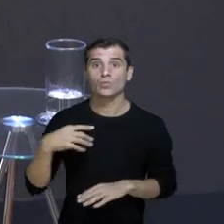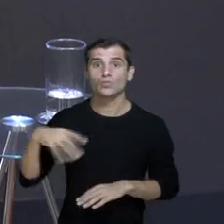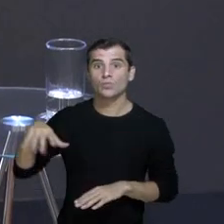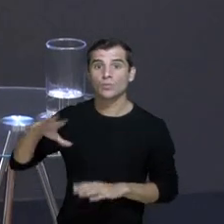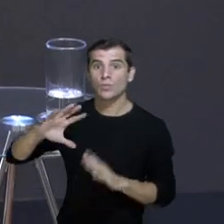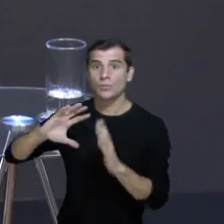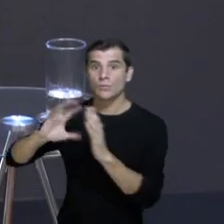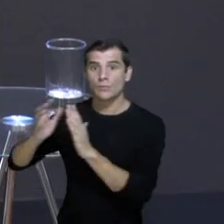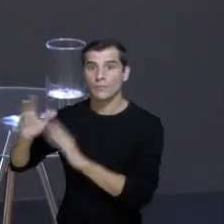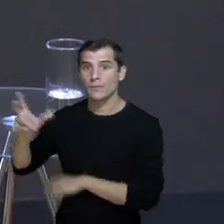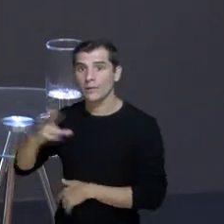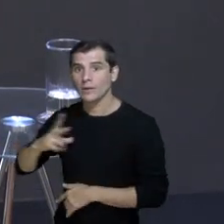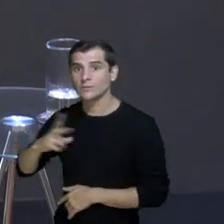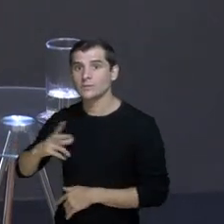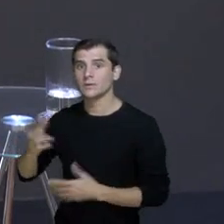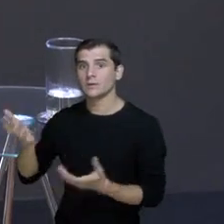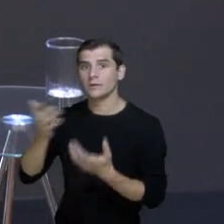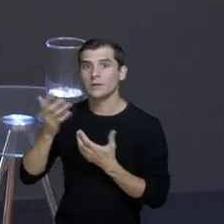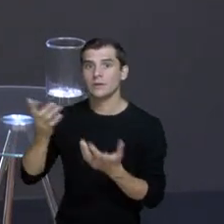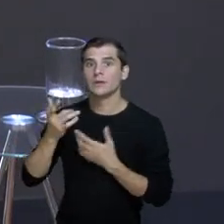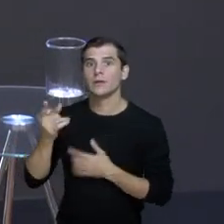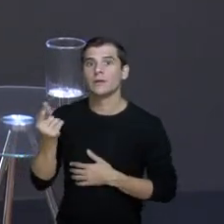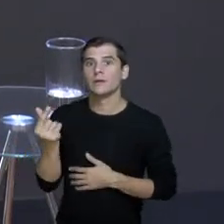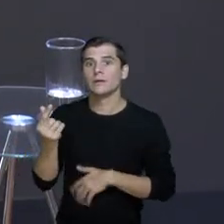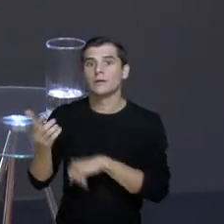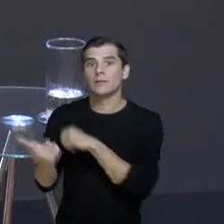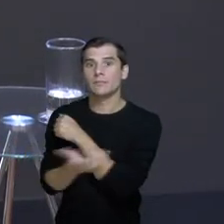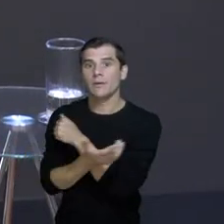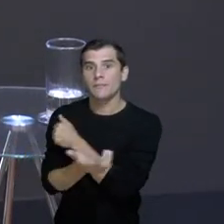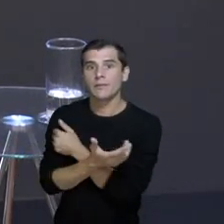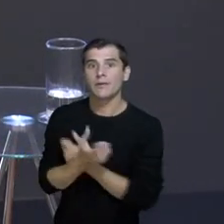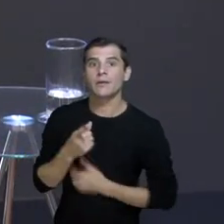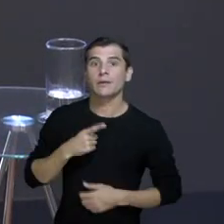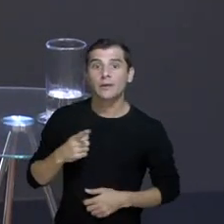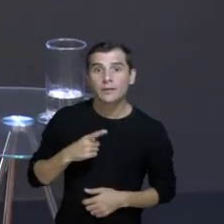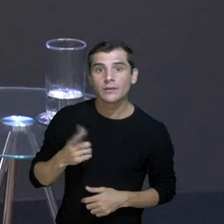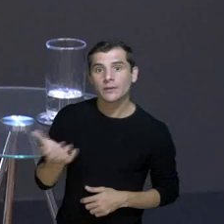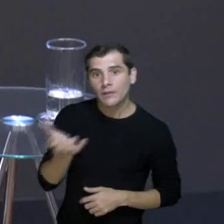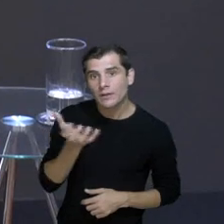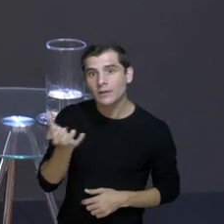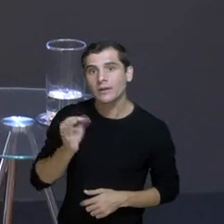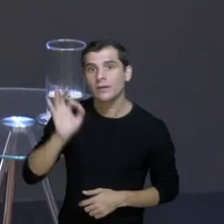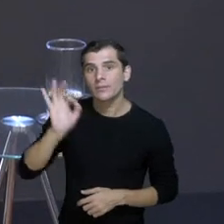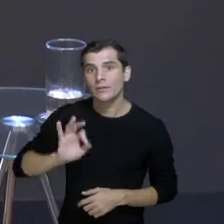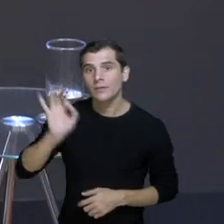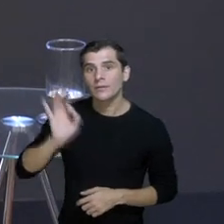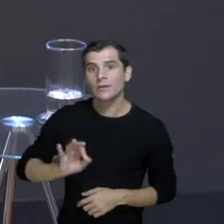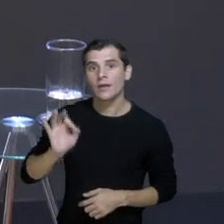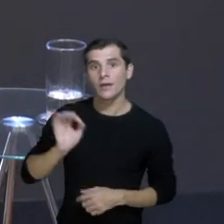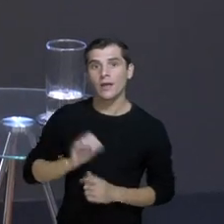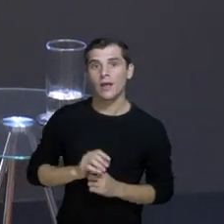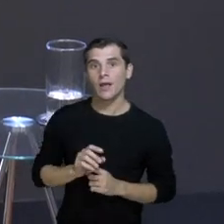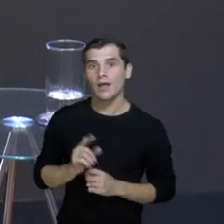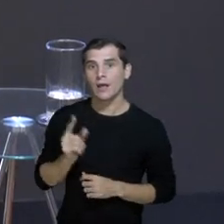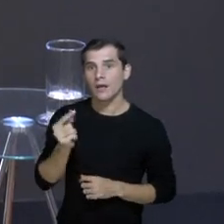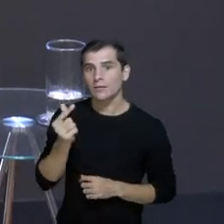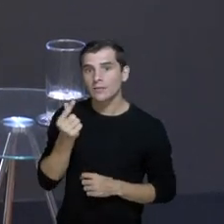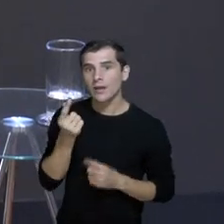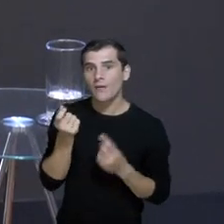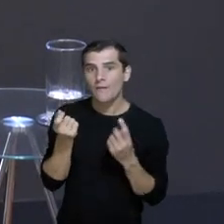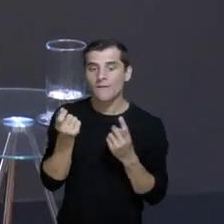me assediaram por propina aquela comissão